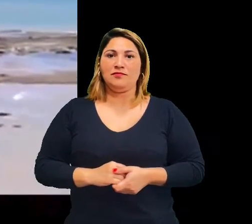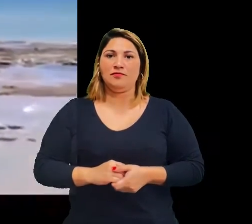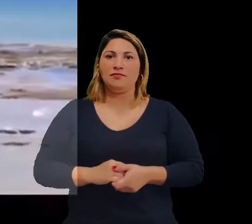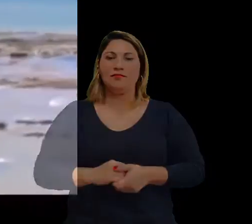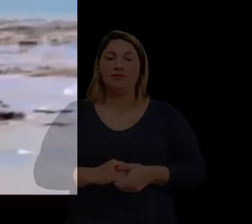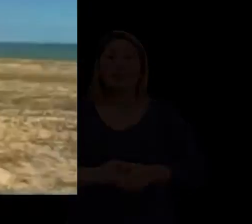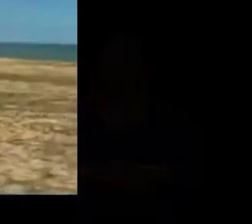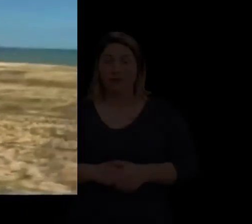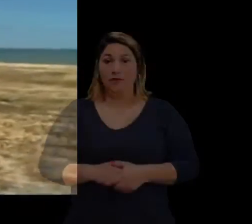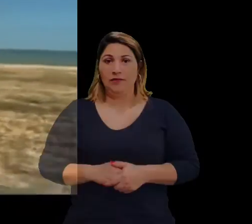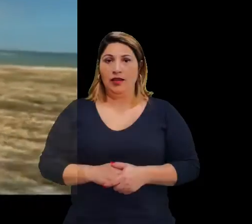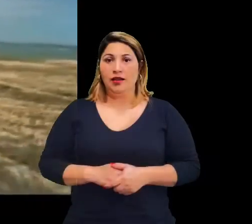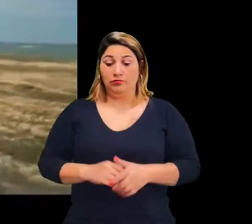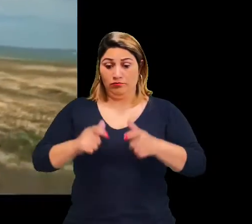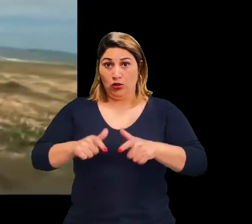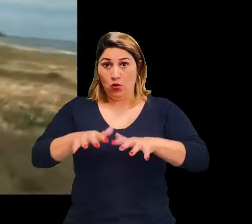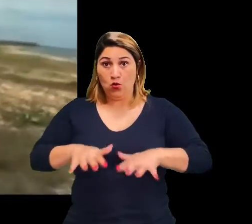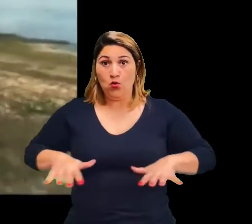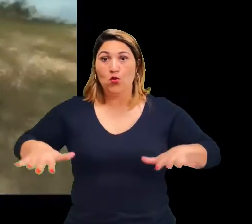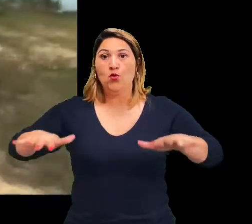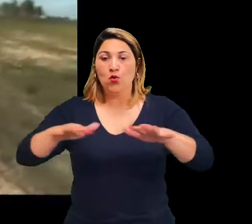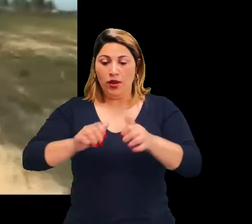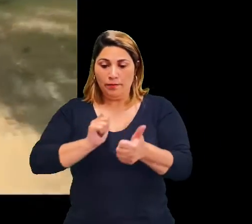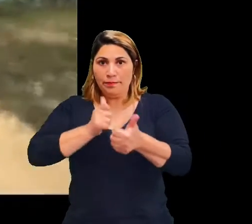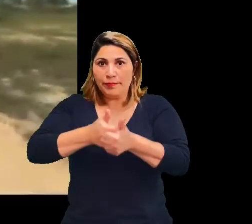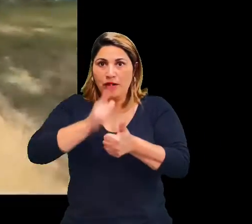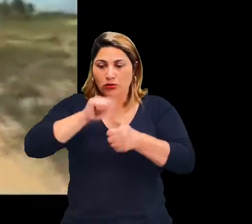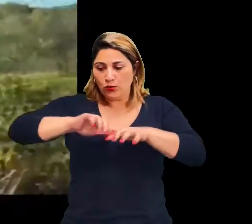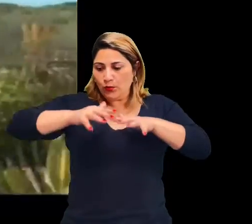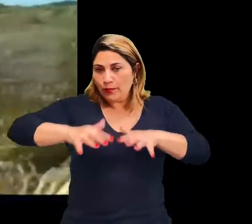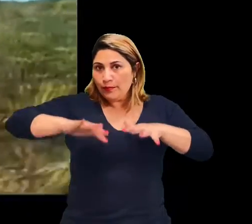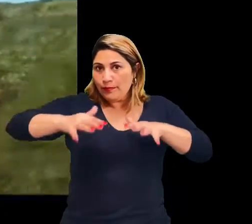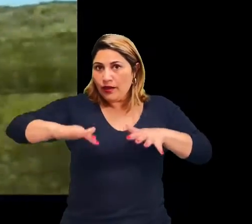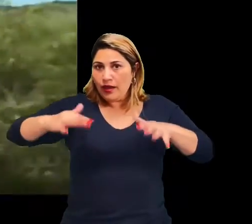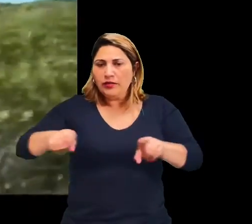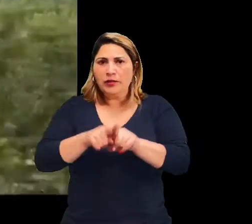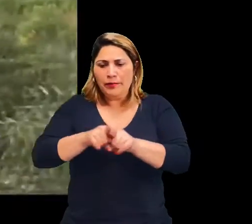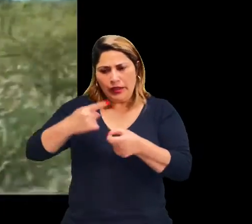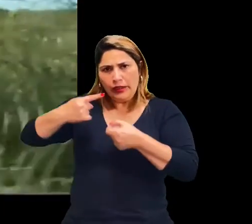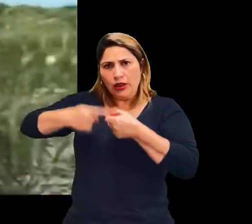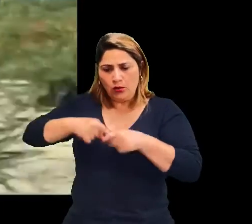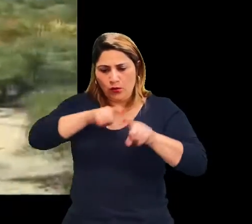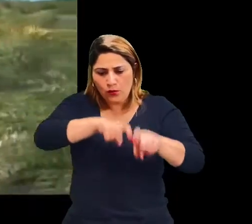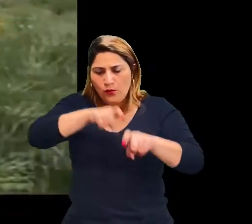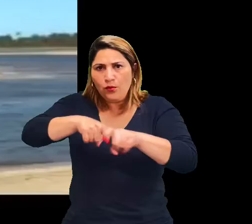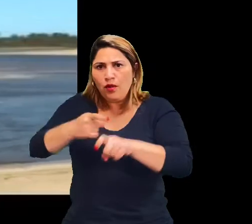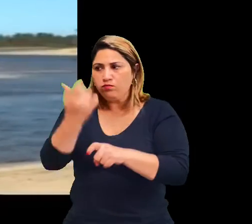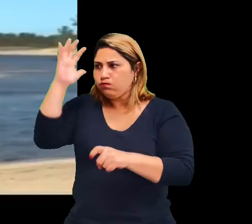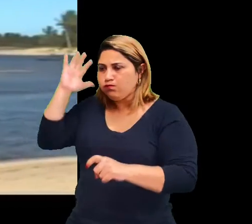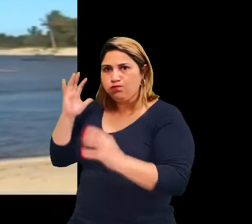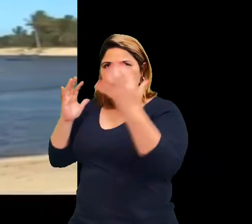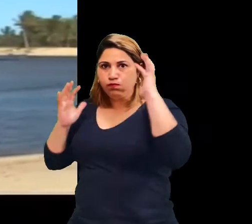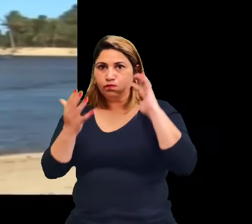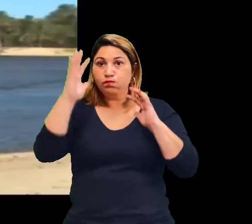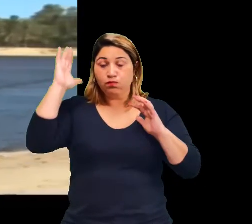É esse território, tanto à beira do mar, nas restingas, quanto no interior, nos campos e florestas, que tem